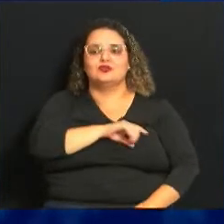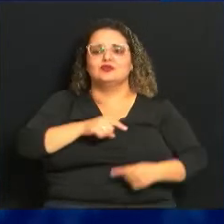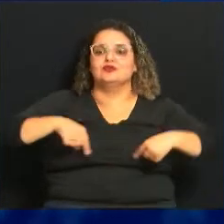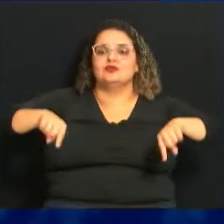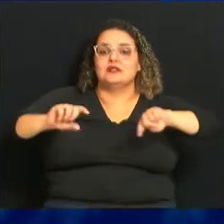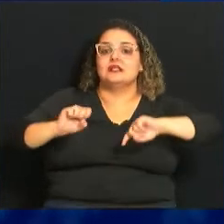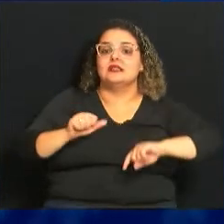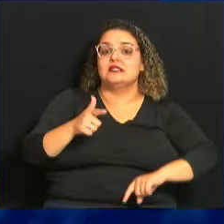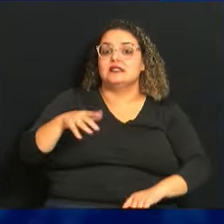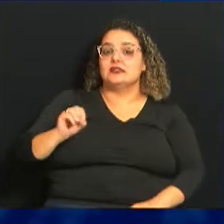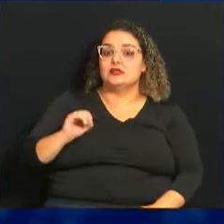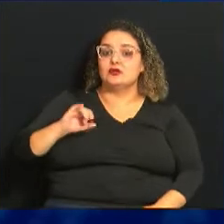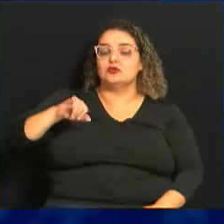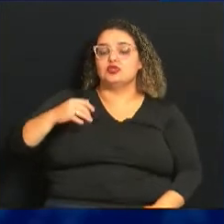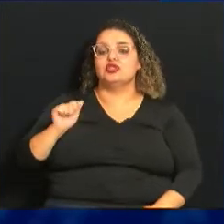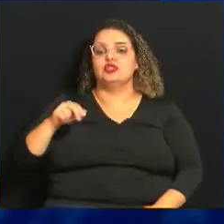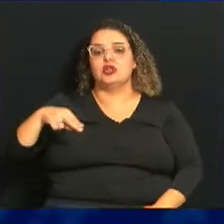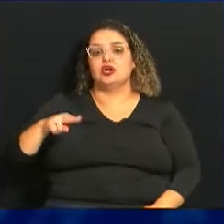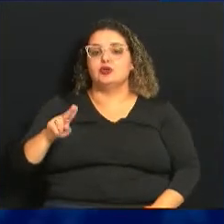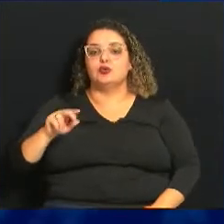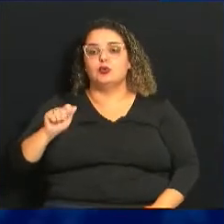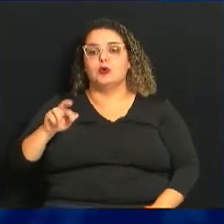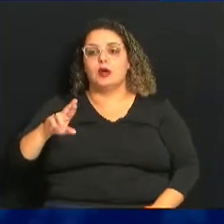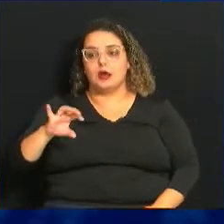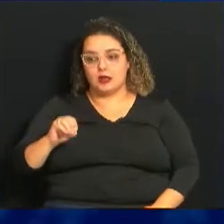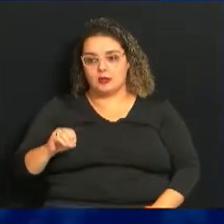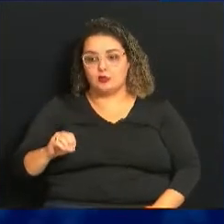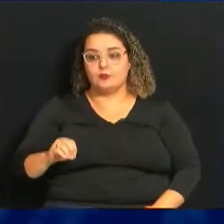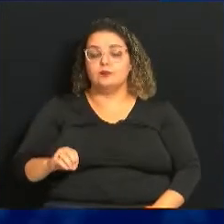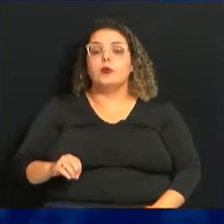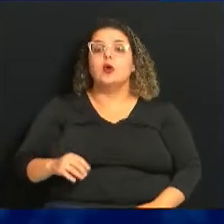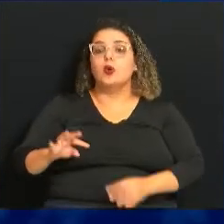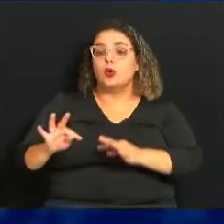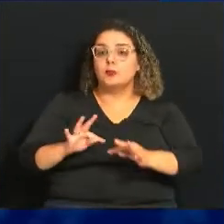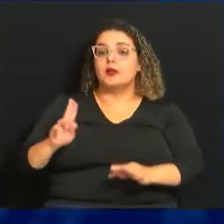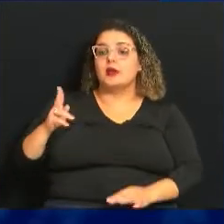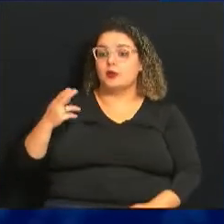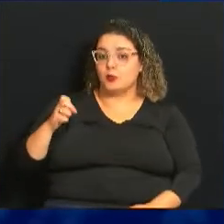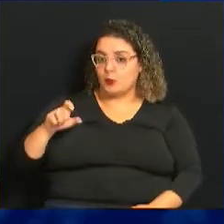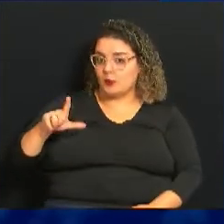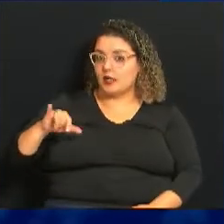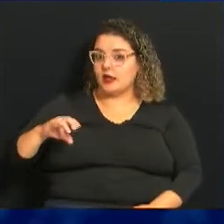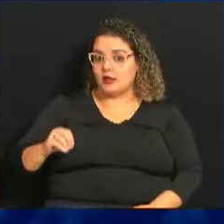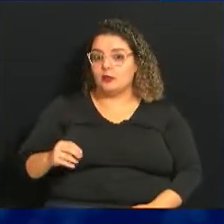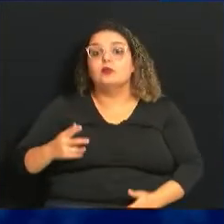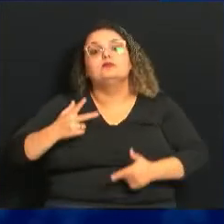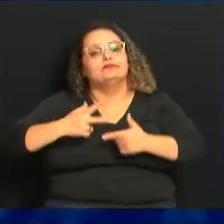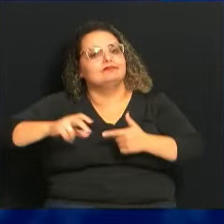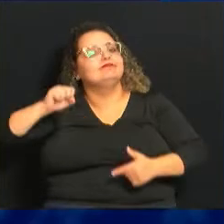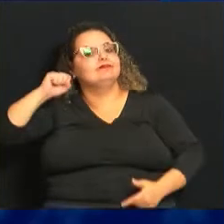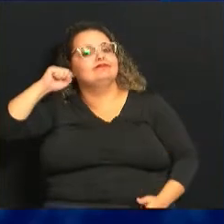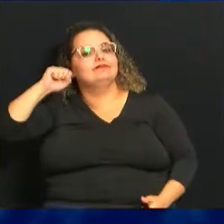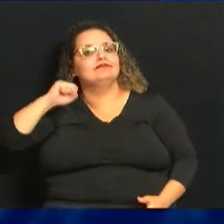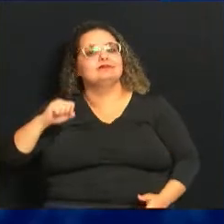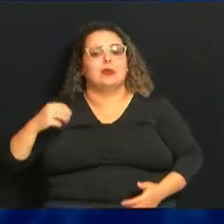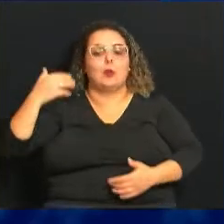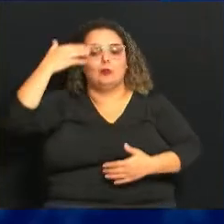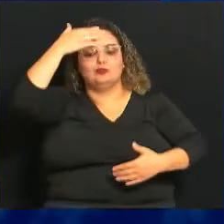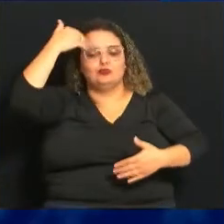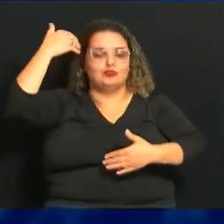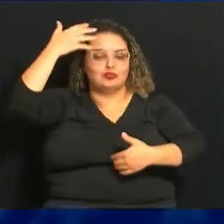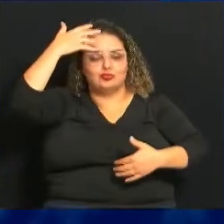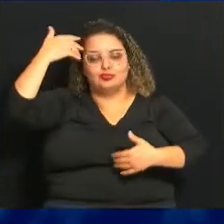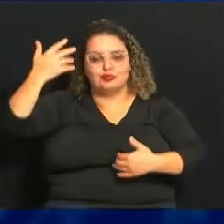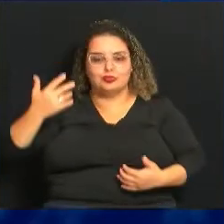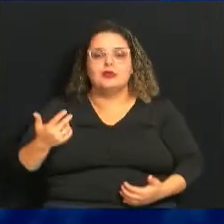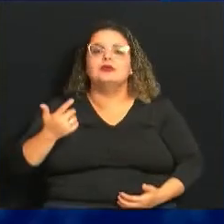Januário. Técnico Hélio dos Anjos, que conquistou no último sábado a primeira vitória sob o comando da Macaca, deve repetir